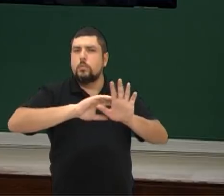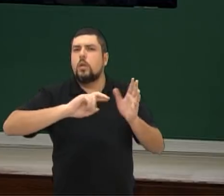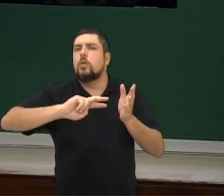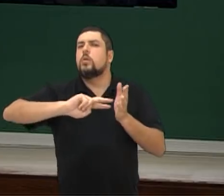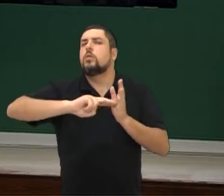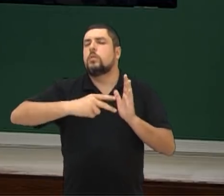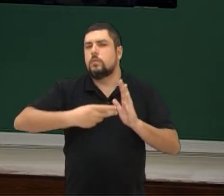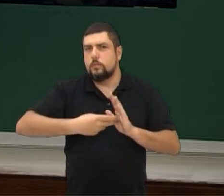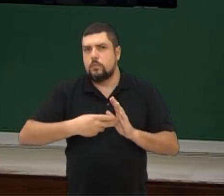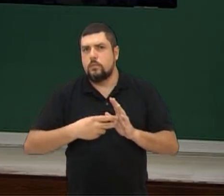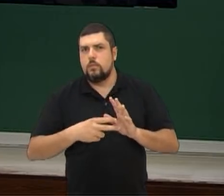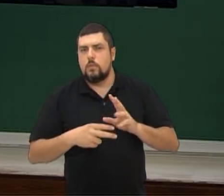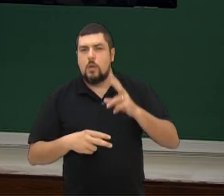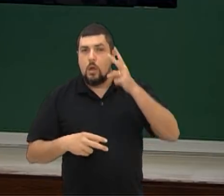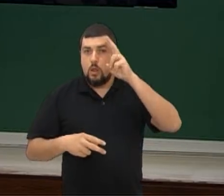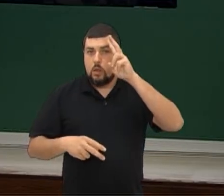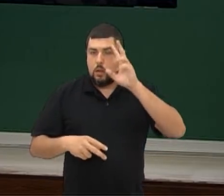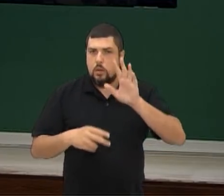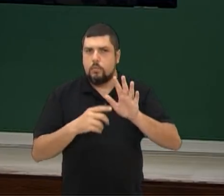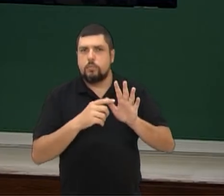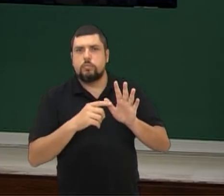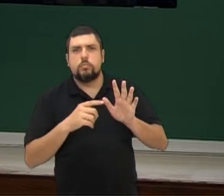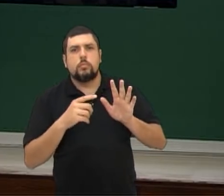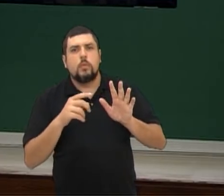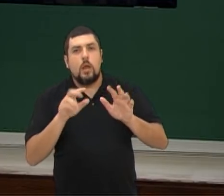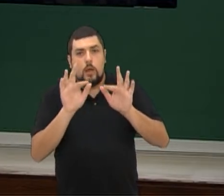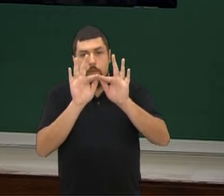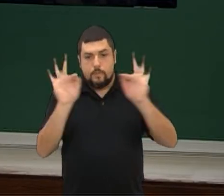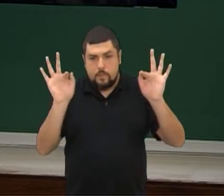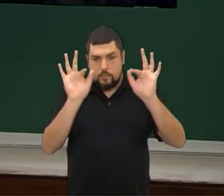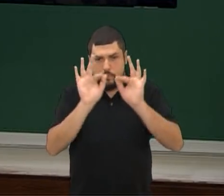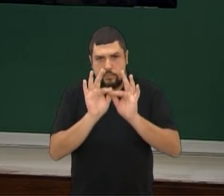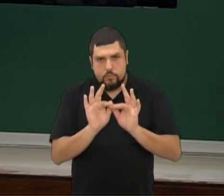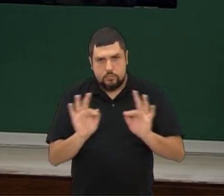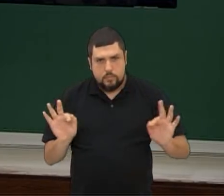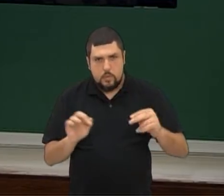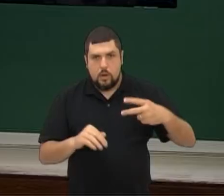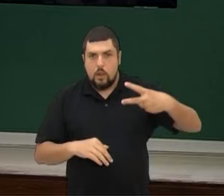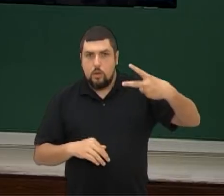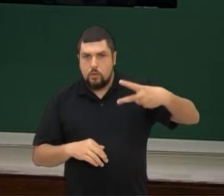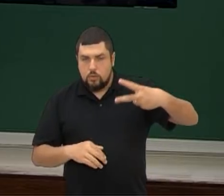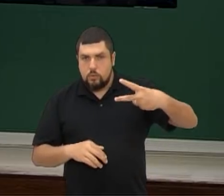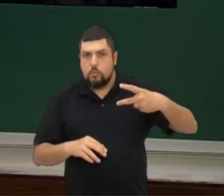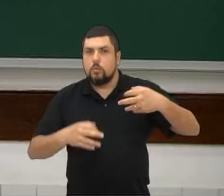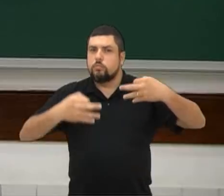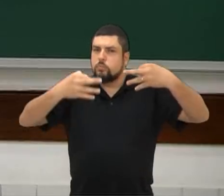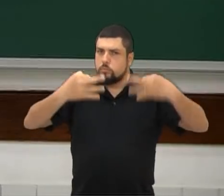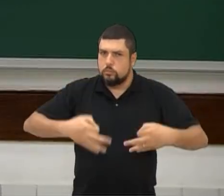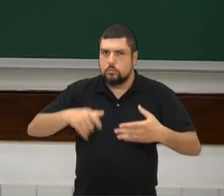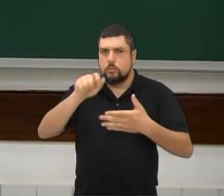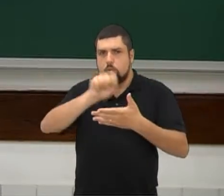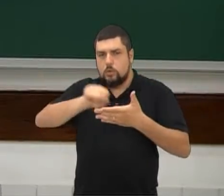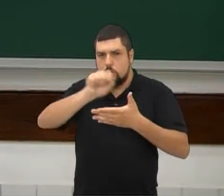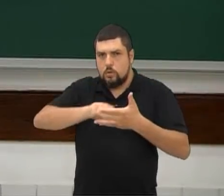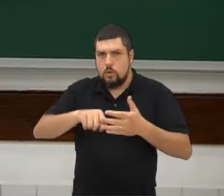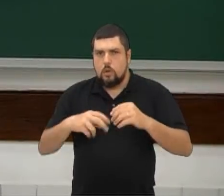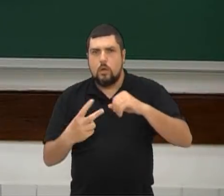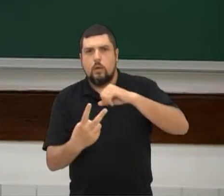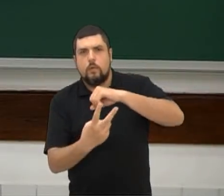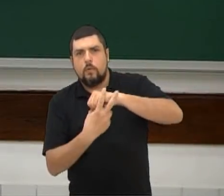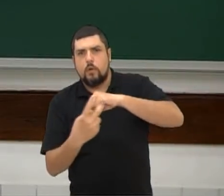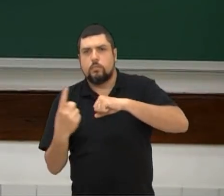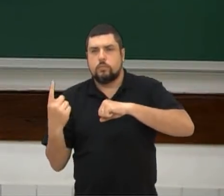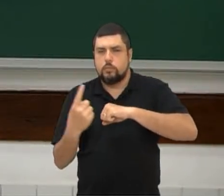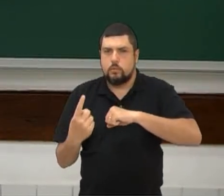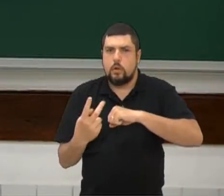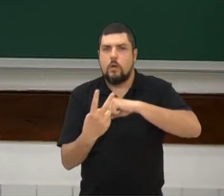que as duas orações elas estão escritas corretamente. Pode ser o verbo tanto no plural como no singular.